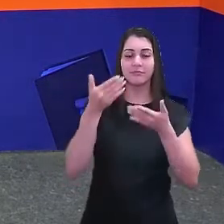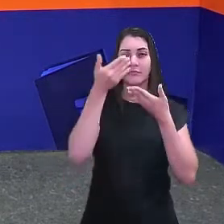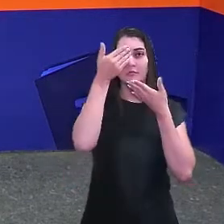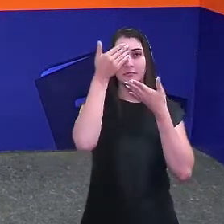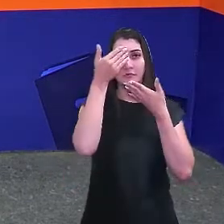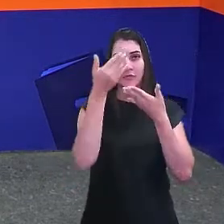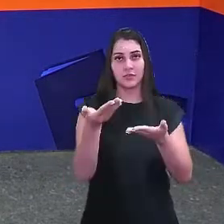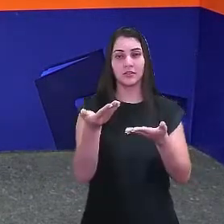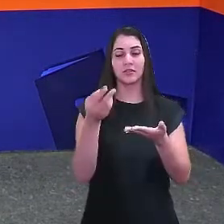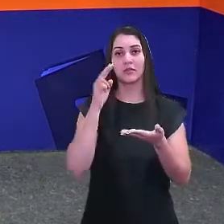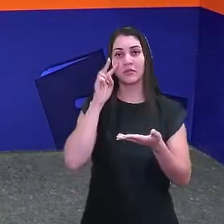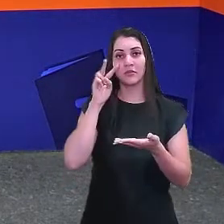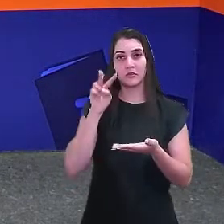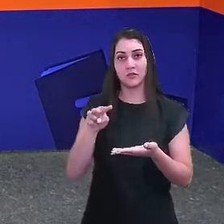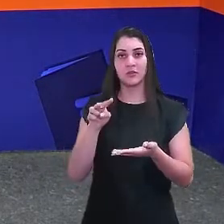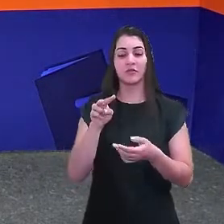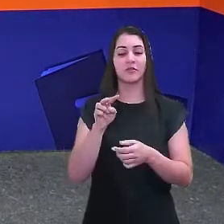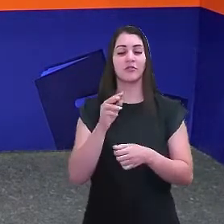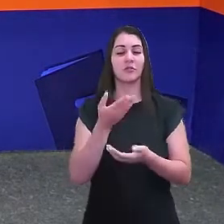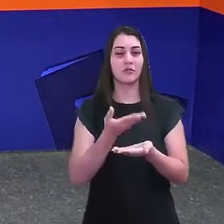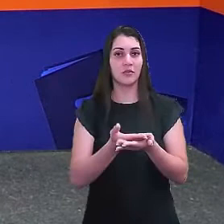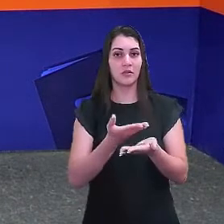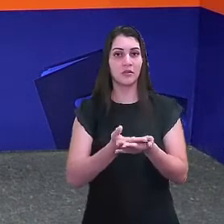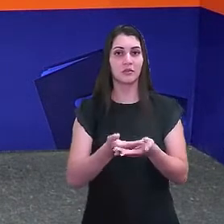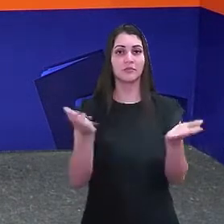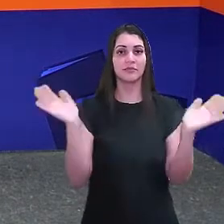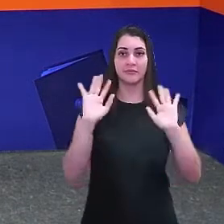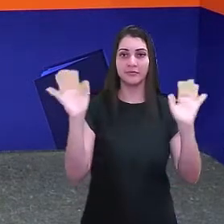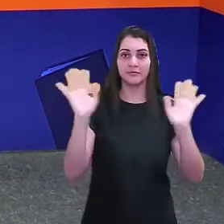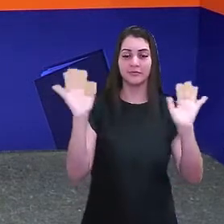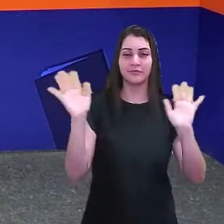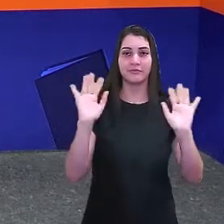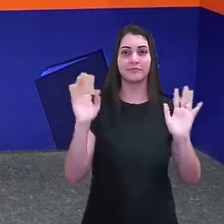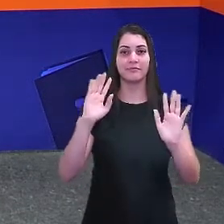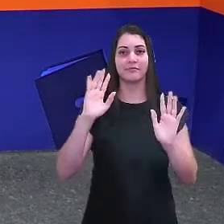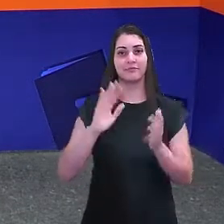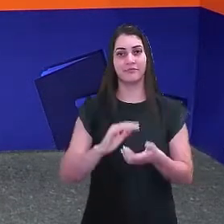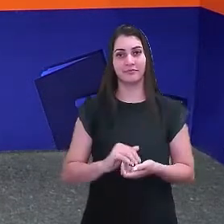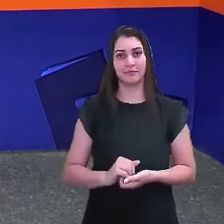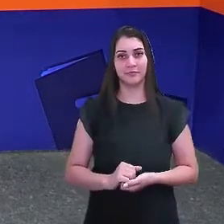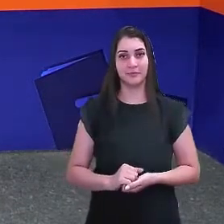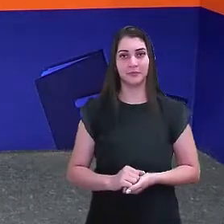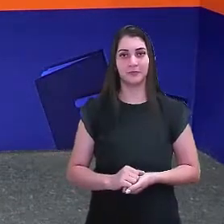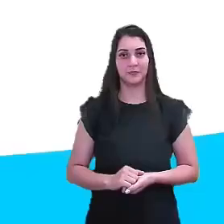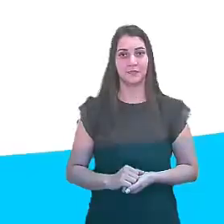agradecendo por vocês terem assistido essa aula. Tchau, tchau para todos. Até a próxima.